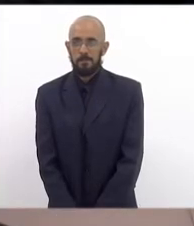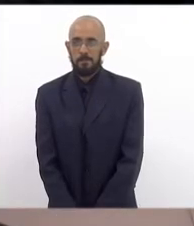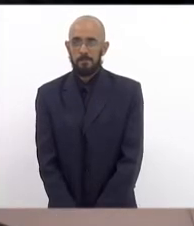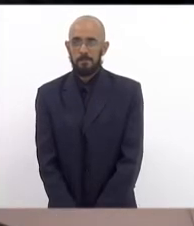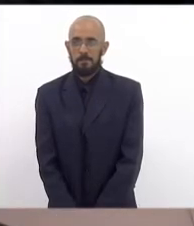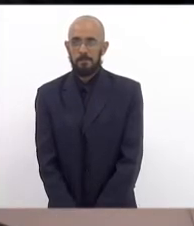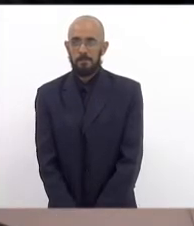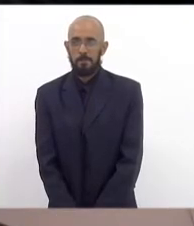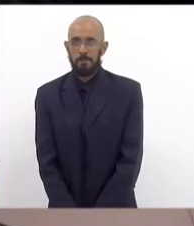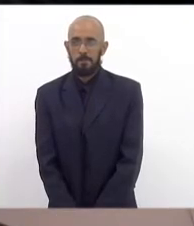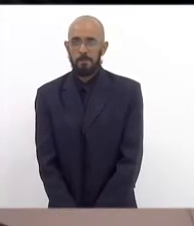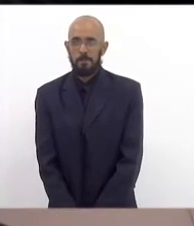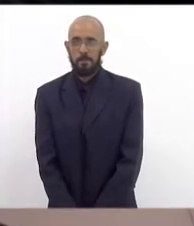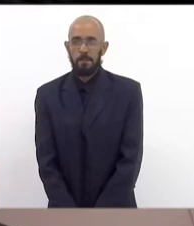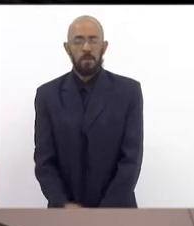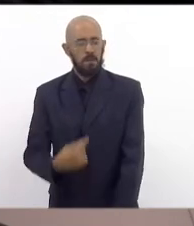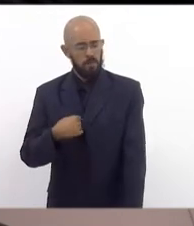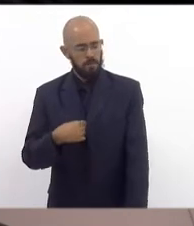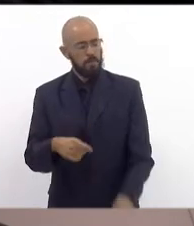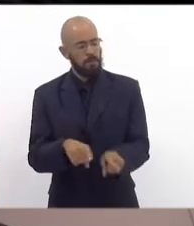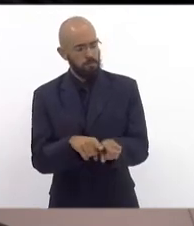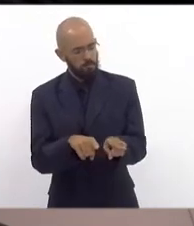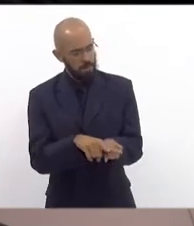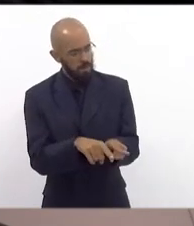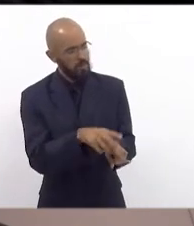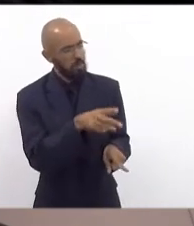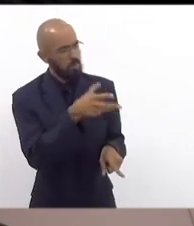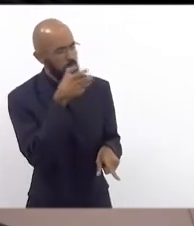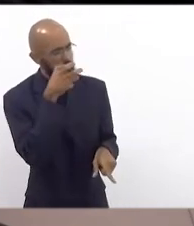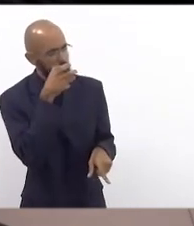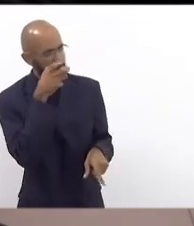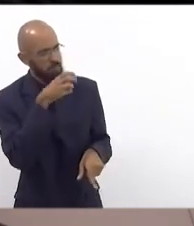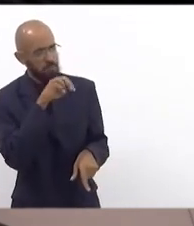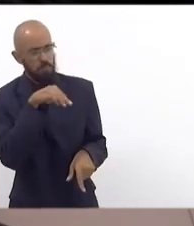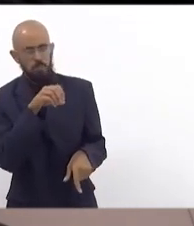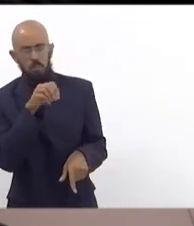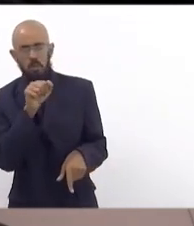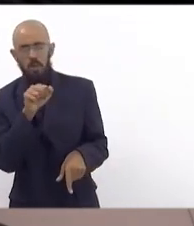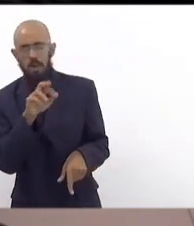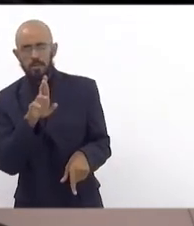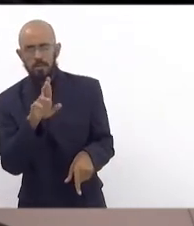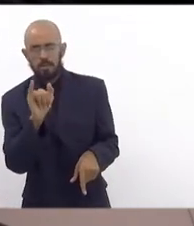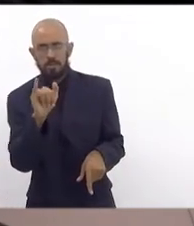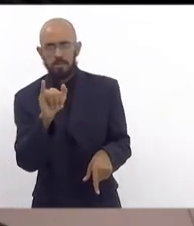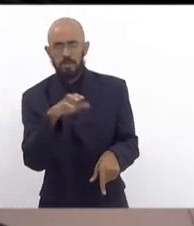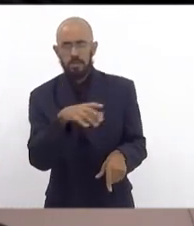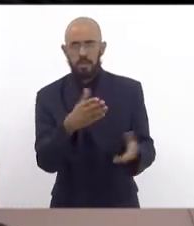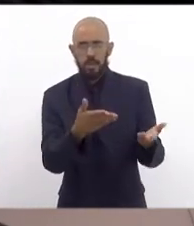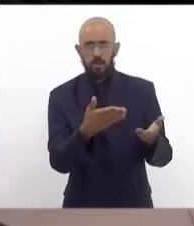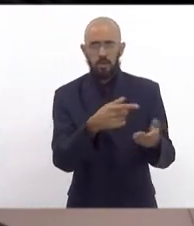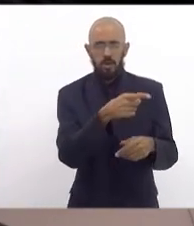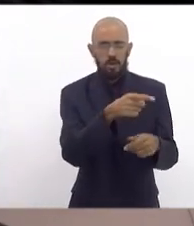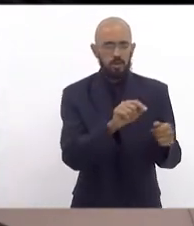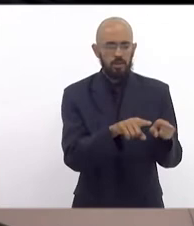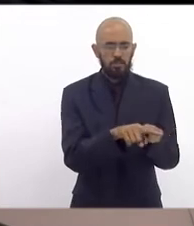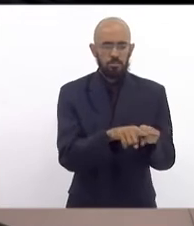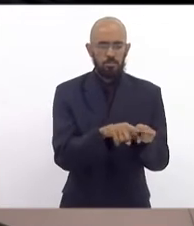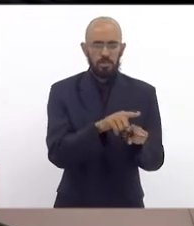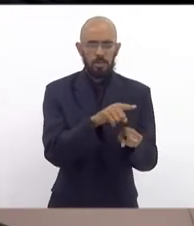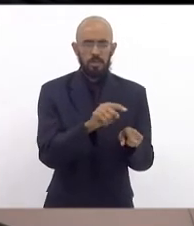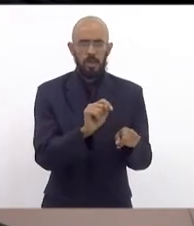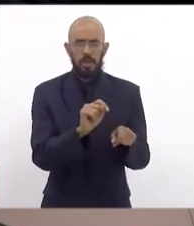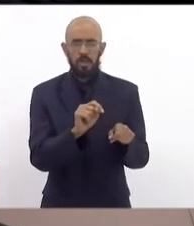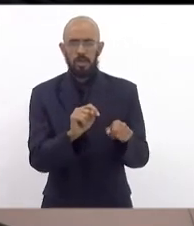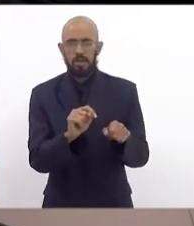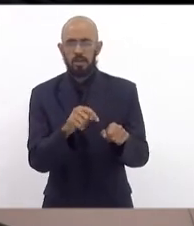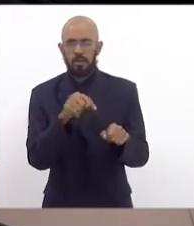que temos agora que escutar e vou aprender um pouco aí com Moacir Tem um colega lá da fazenda que agora tá lado da banca Com certeza se eu quando eu